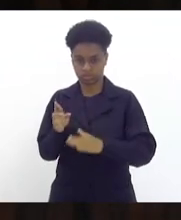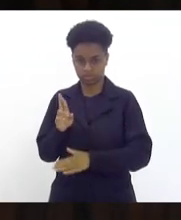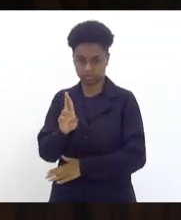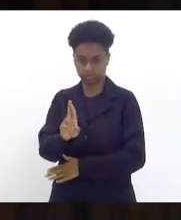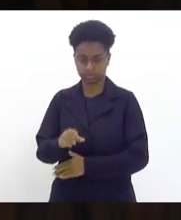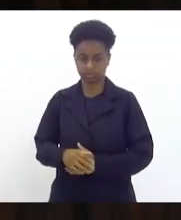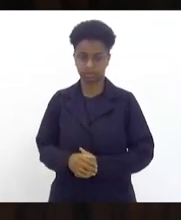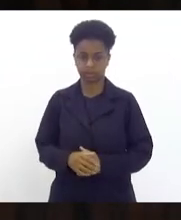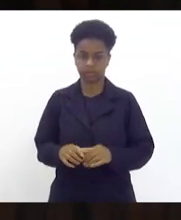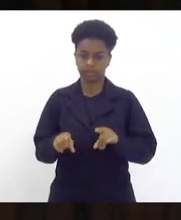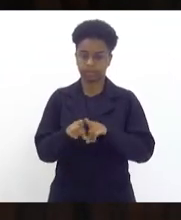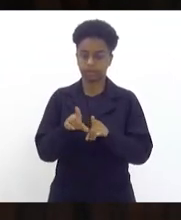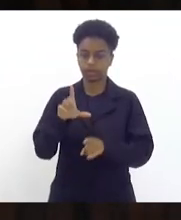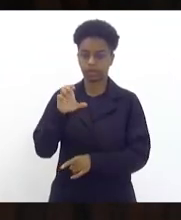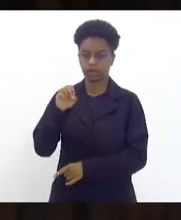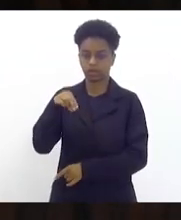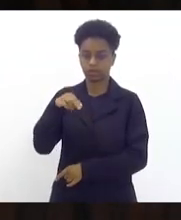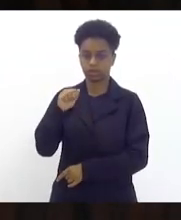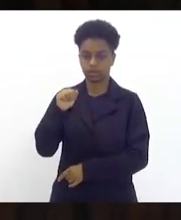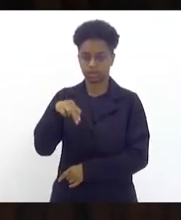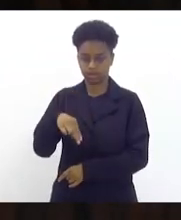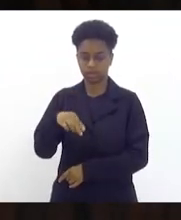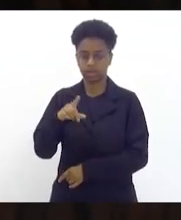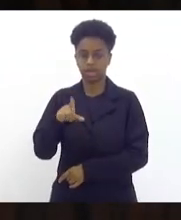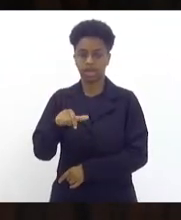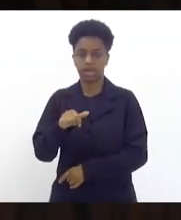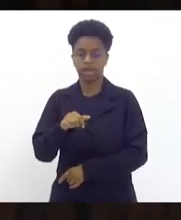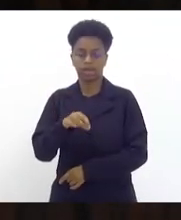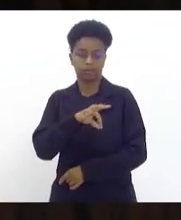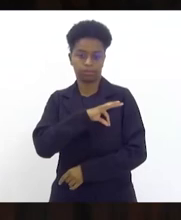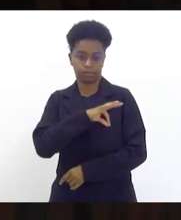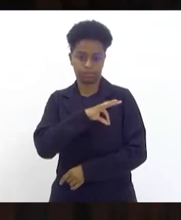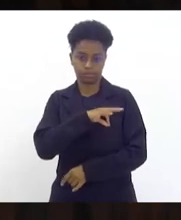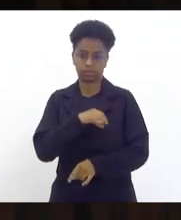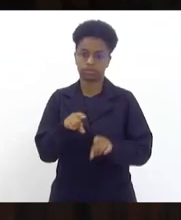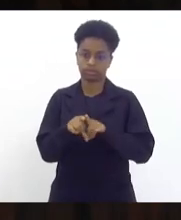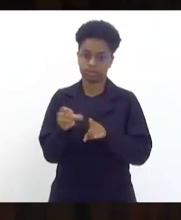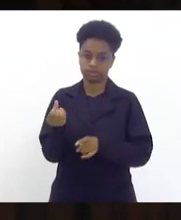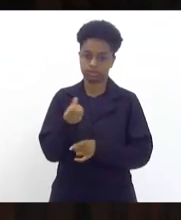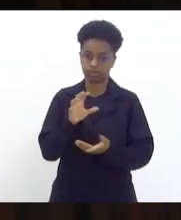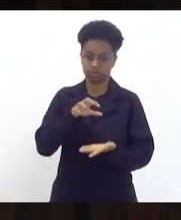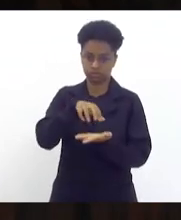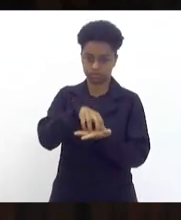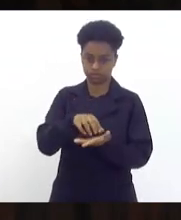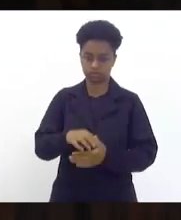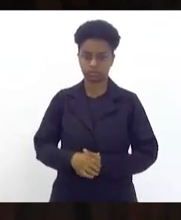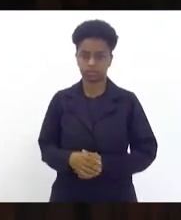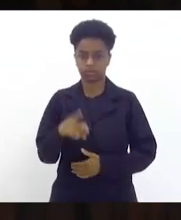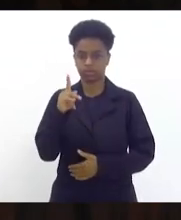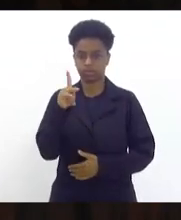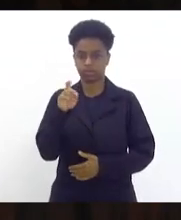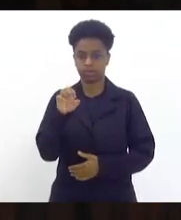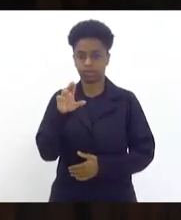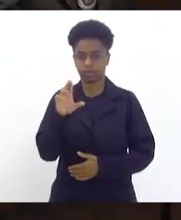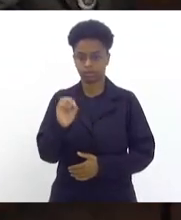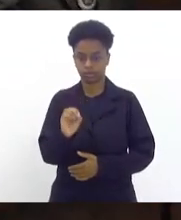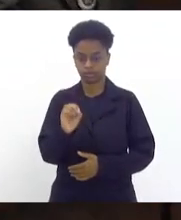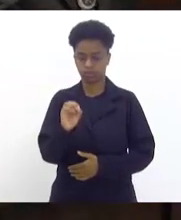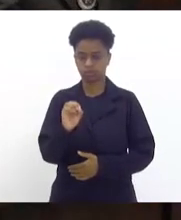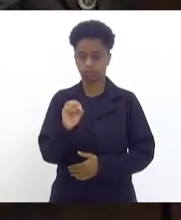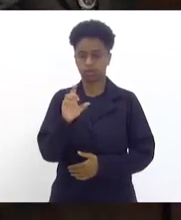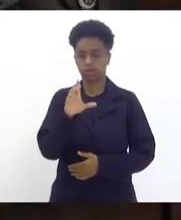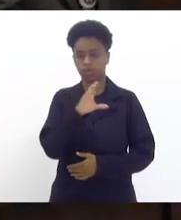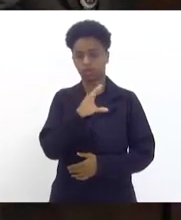se o Leonardo da Silveira Gomes sobre comandante do sexto Batalhão da Polícia Militar Pedro Otávio Pereira coordenador